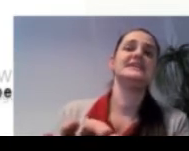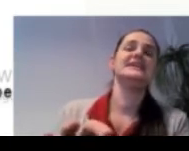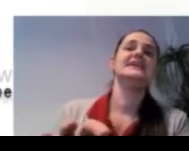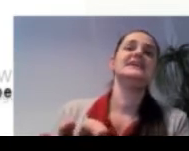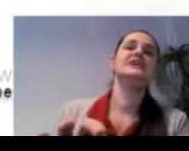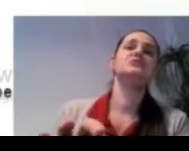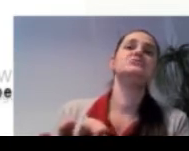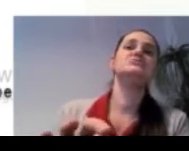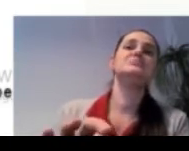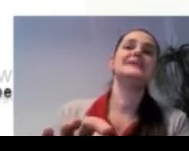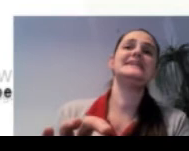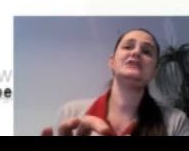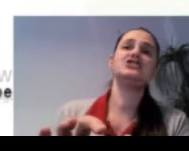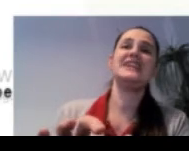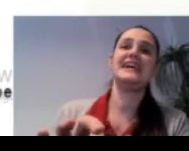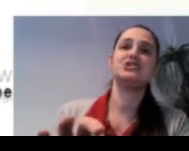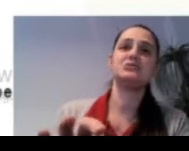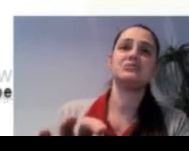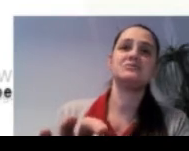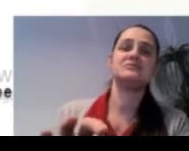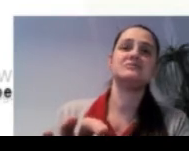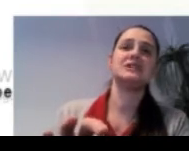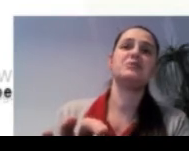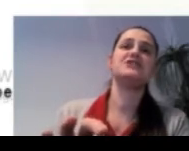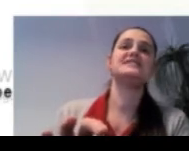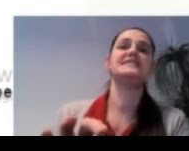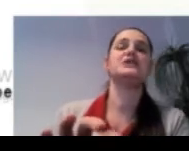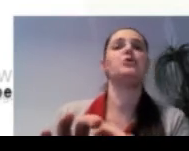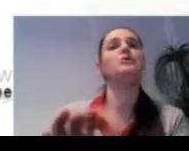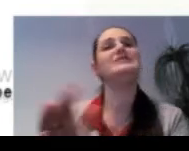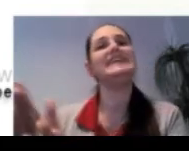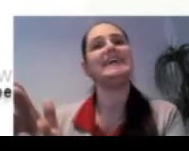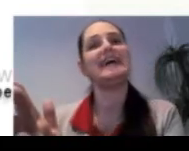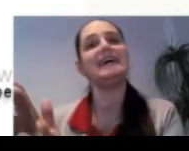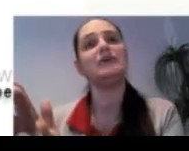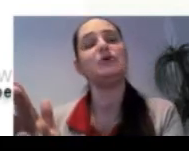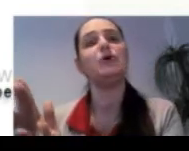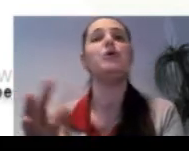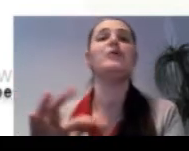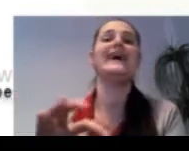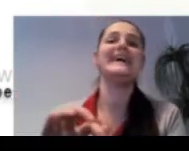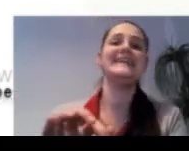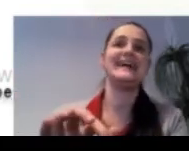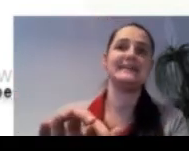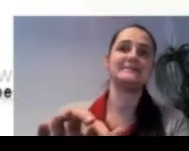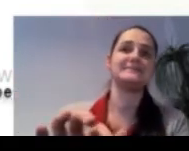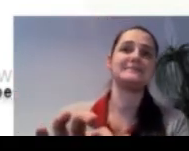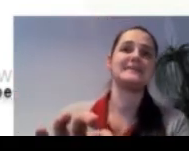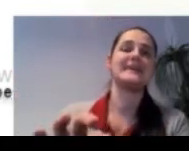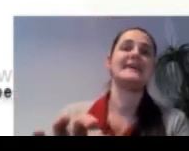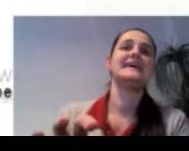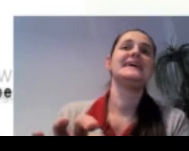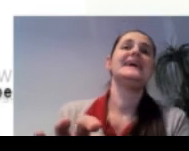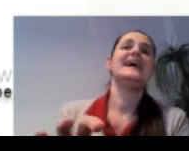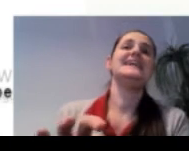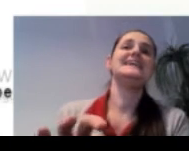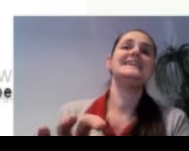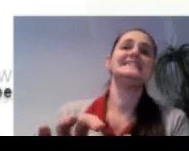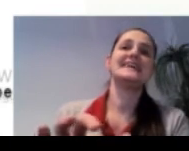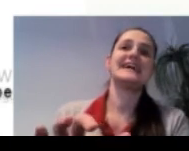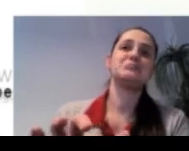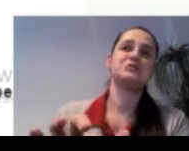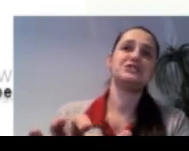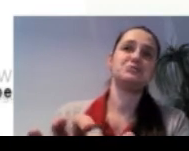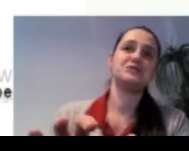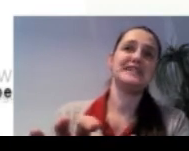tá? E um material genético, que pode ser ou DNA ou RNA.